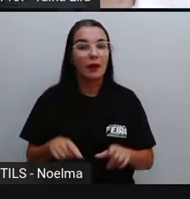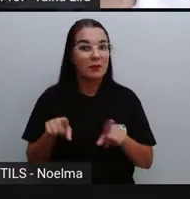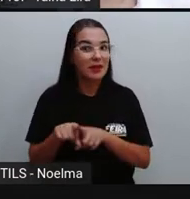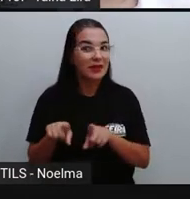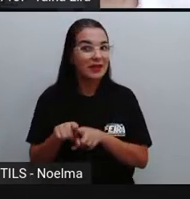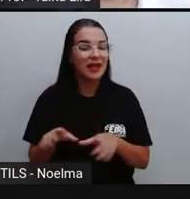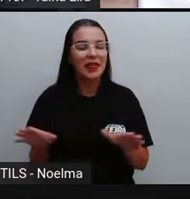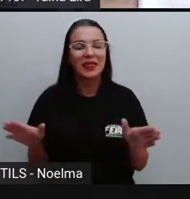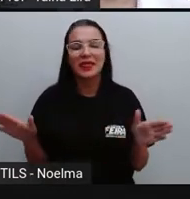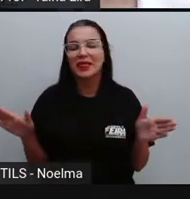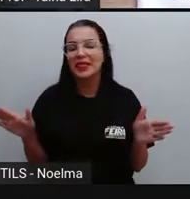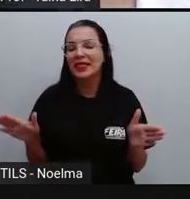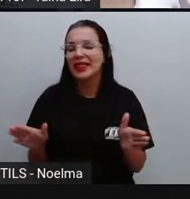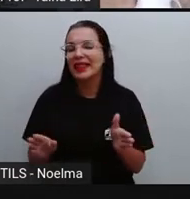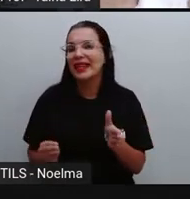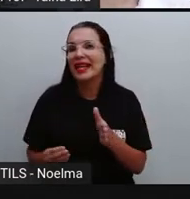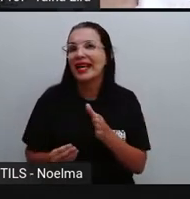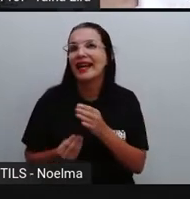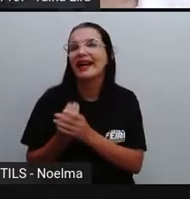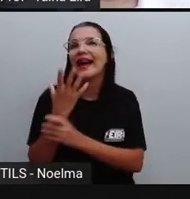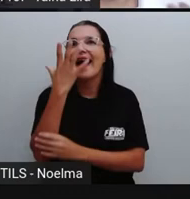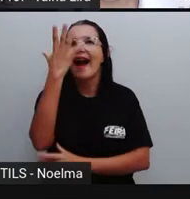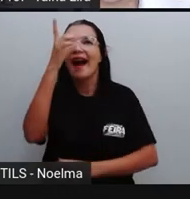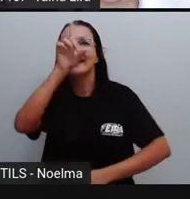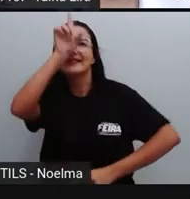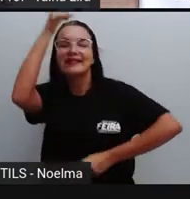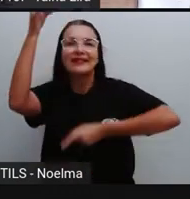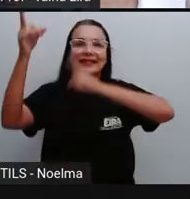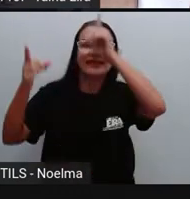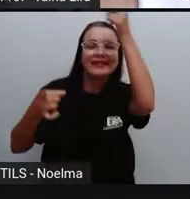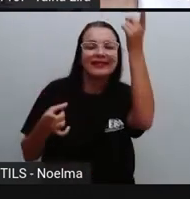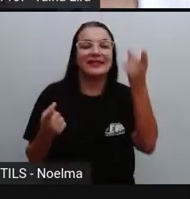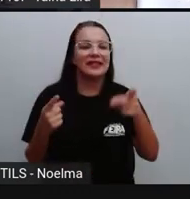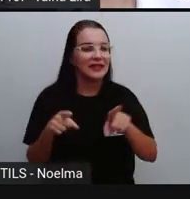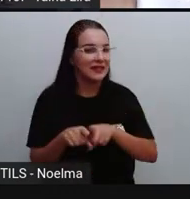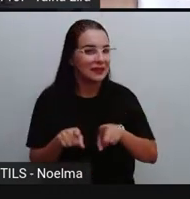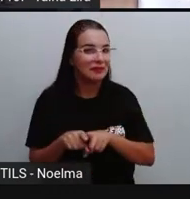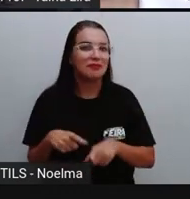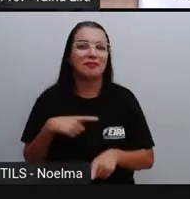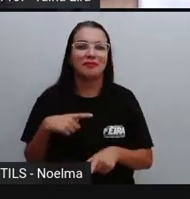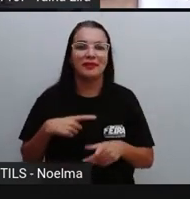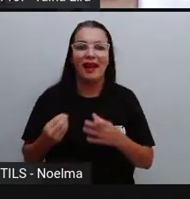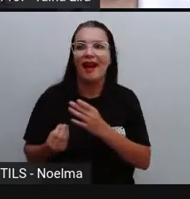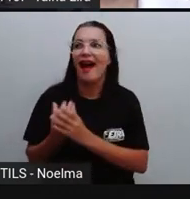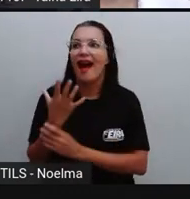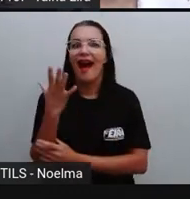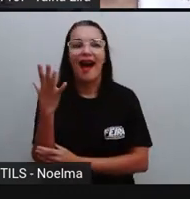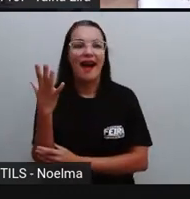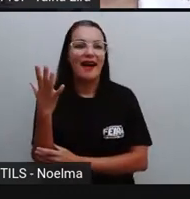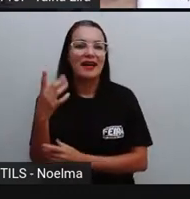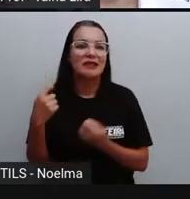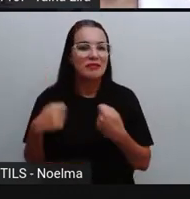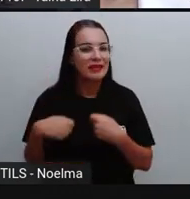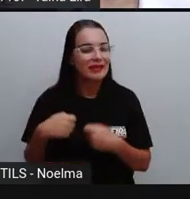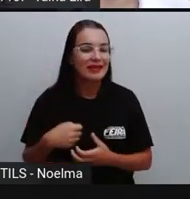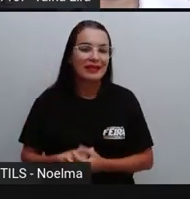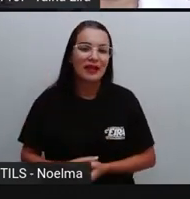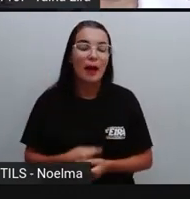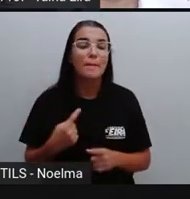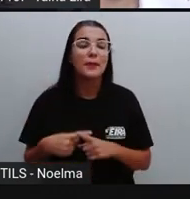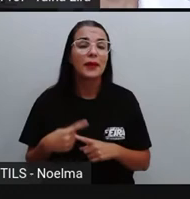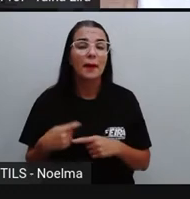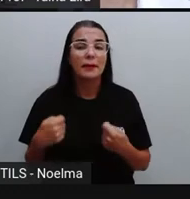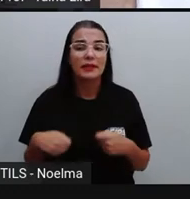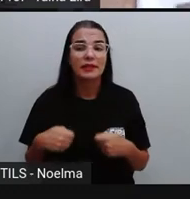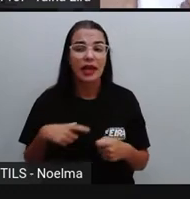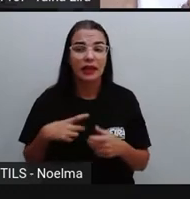Precisa ter criatividade. Então, um cartaz publicitário, ele precisa ser criativo, tá? Por que,